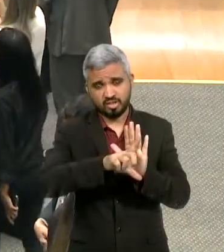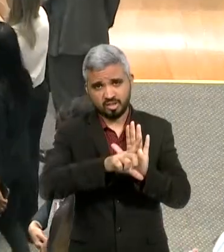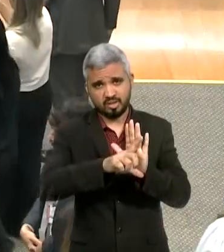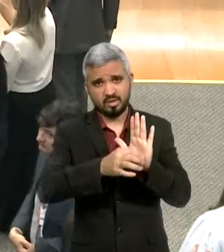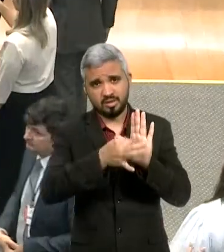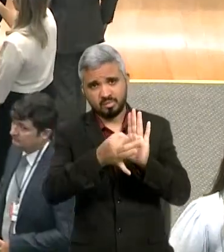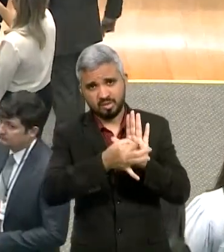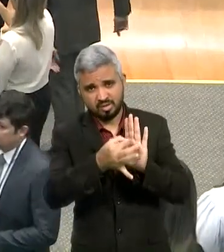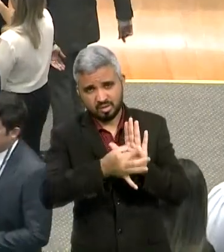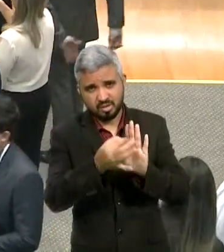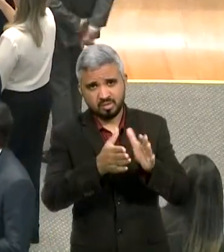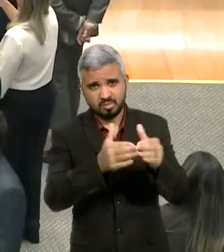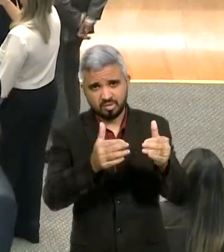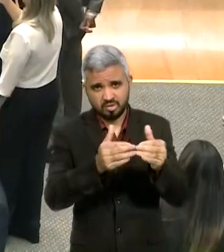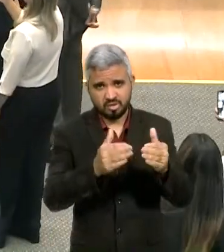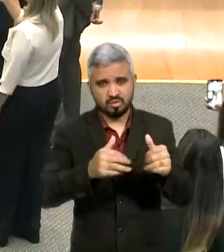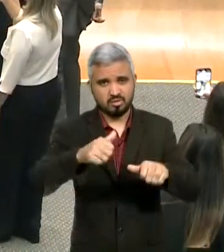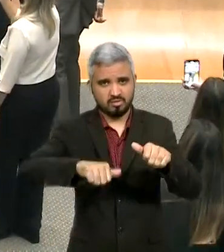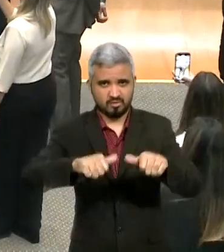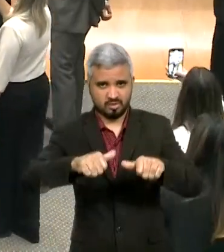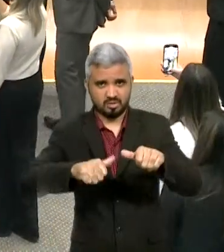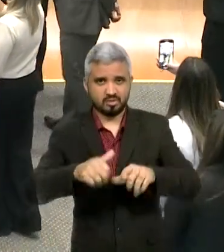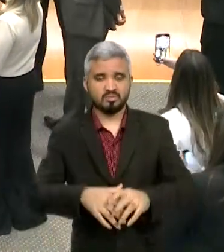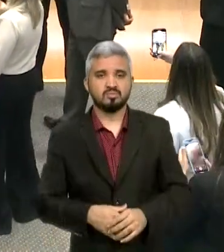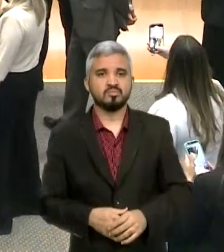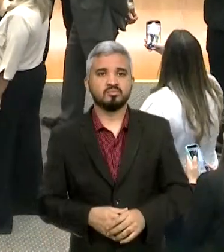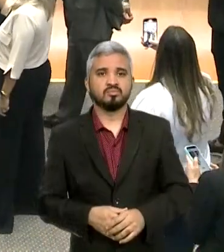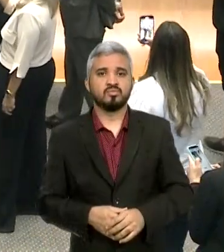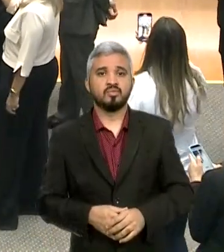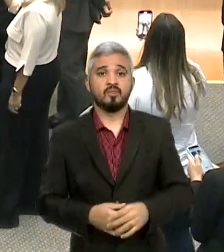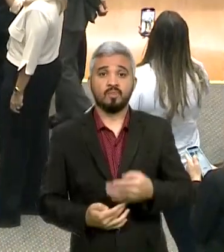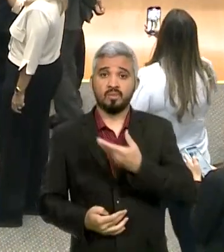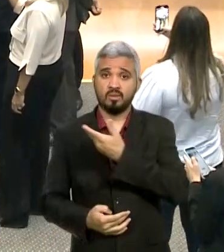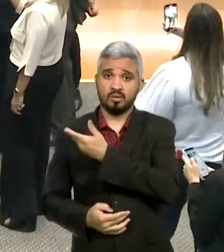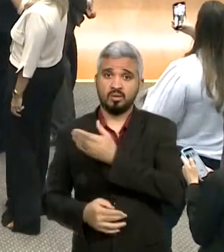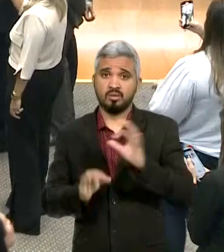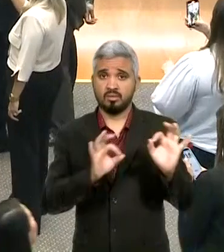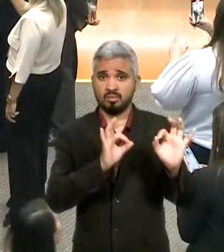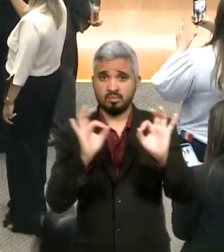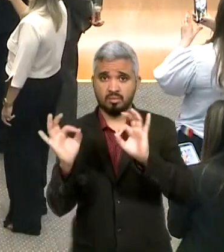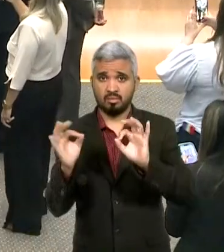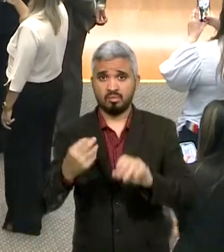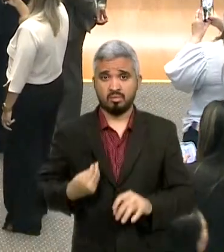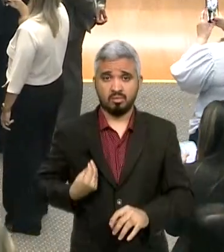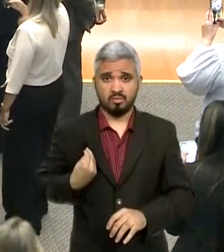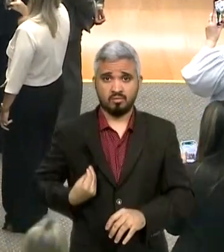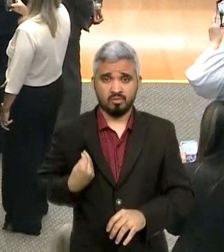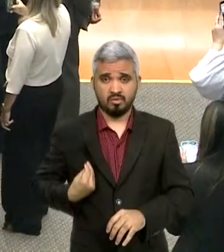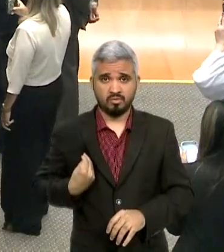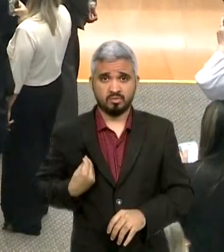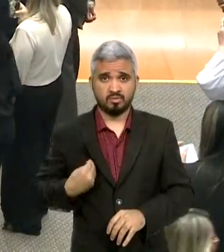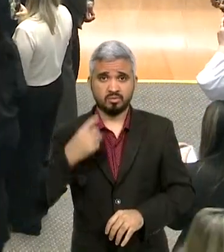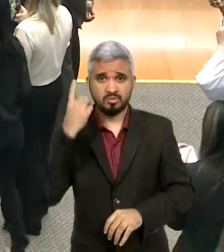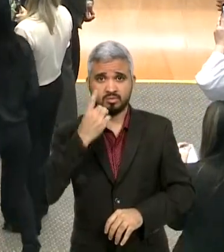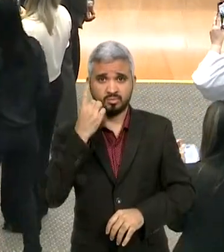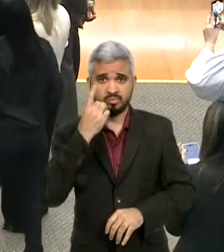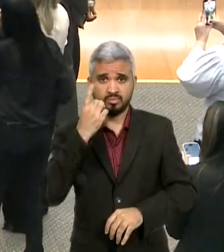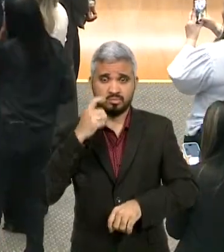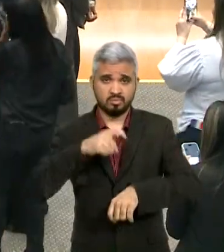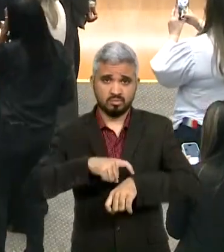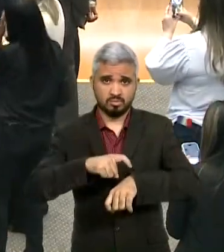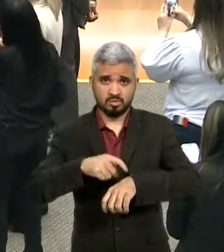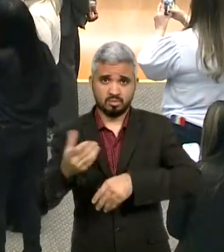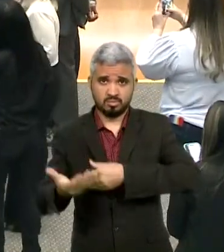para a Casa Legislativa. Você está vendo imagens ao vivo do plenário na GBA, que os deputados estão nesse momento de confraternização, como eu falei, com a